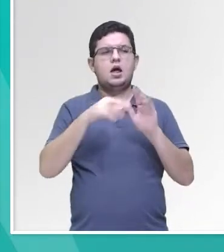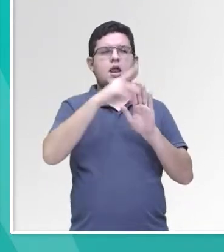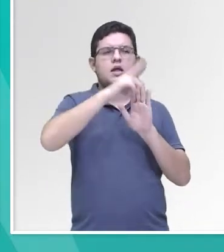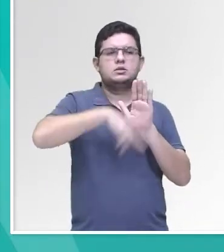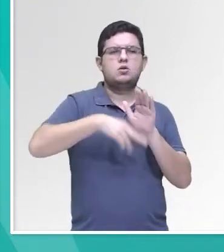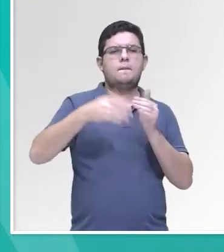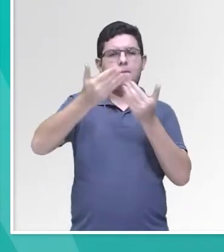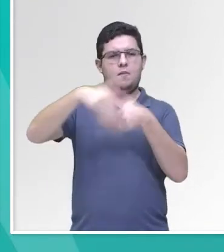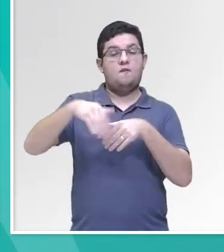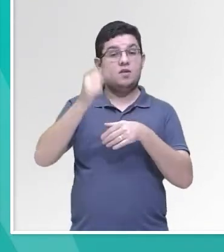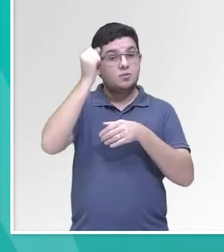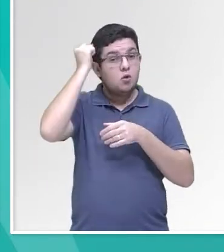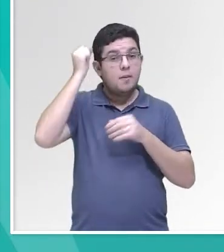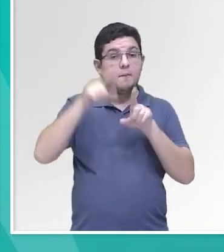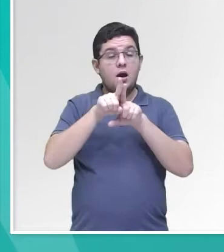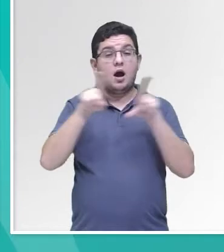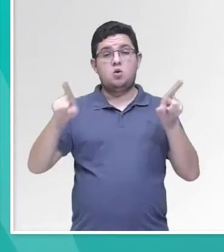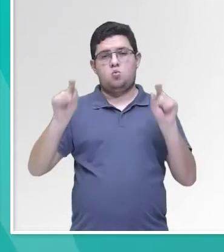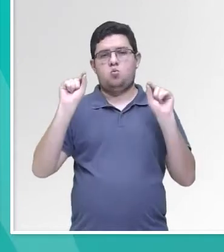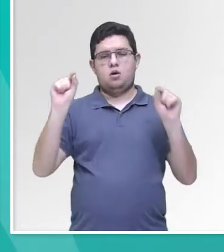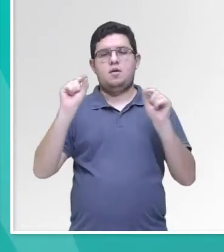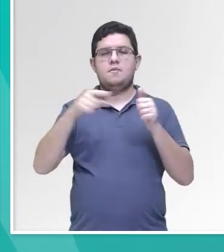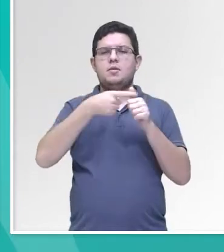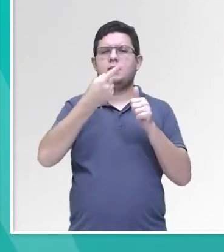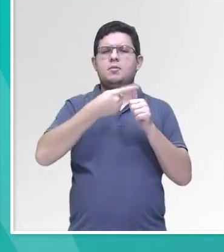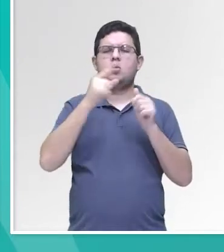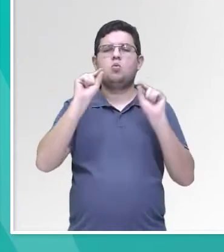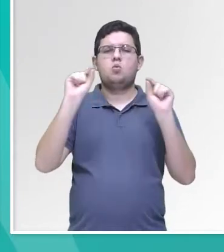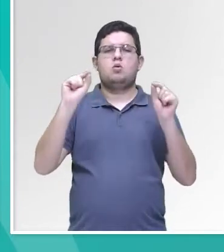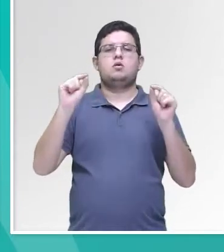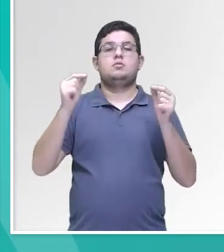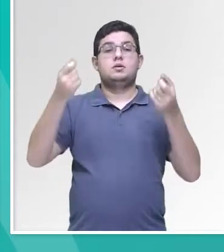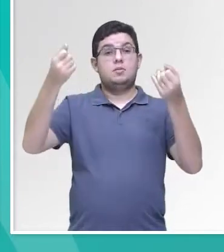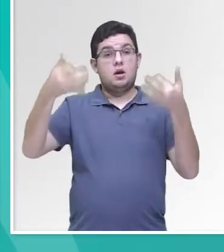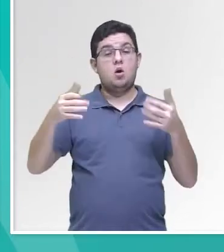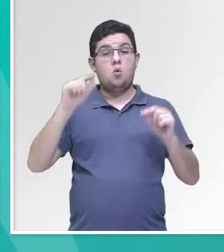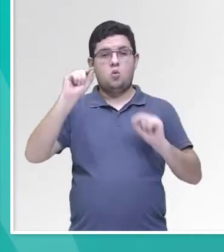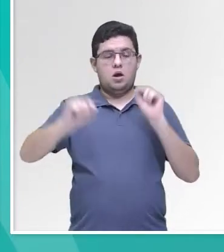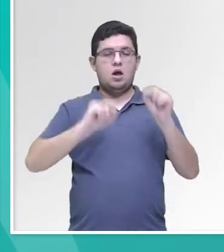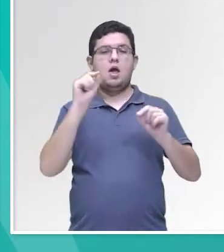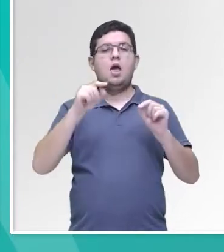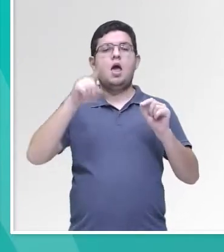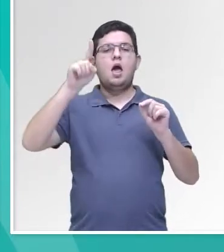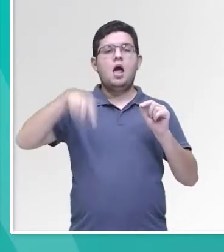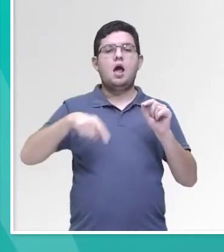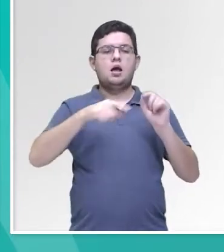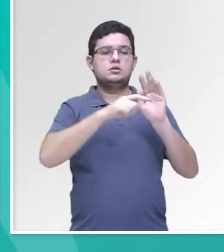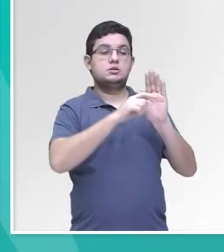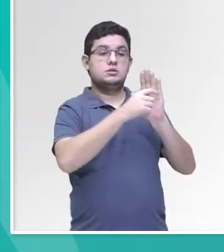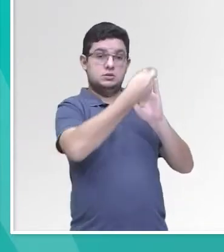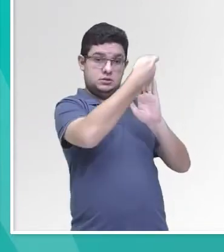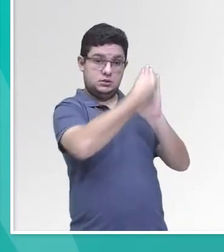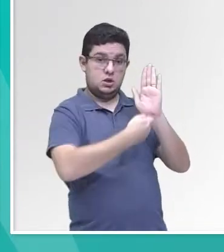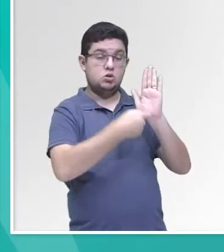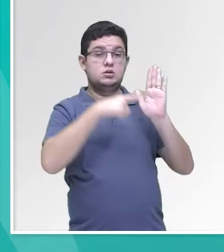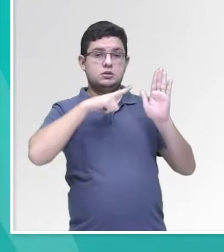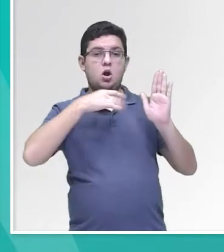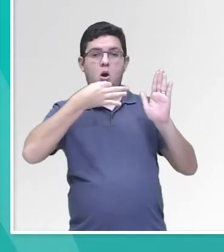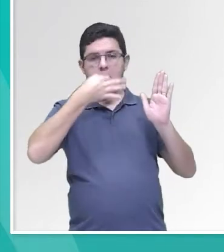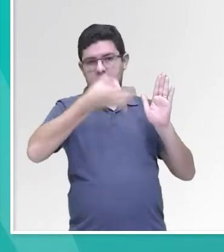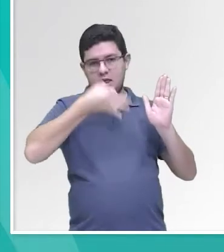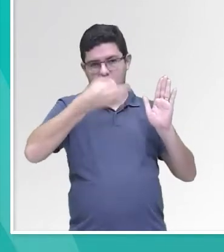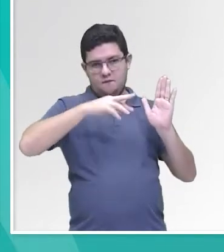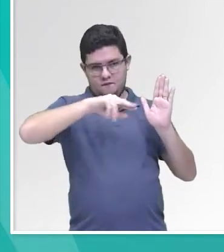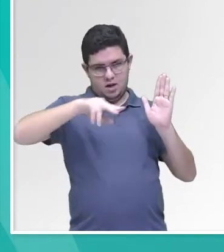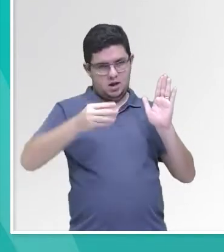vestibular. Mas, em primeiro lugar, esses textos são textos de opinião. Eles vão apresentar para nós